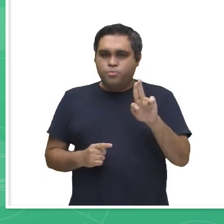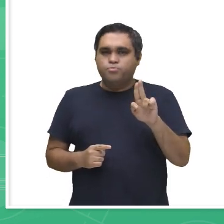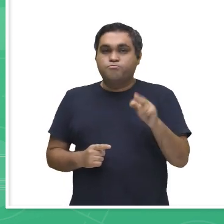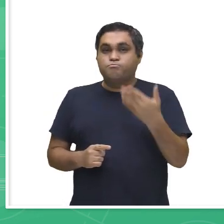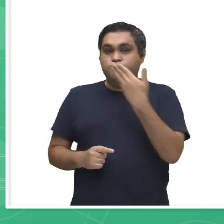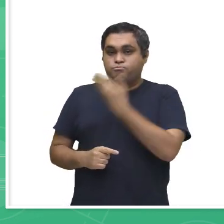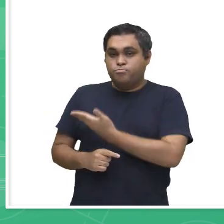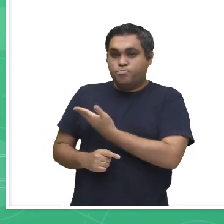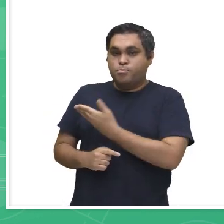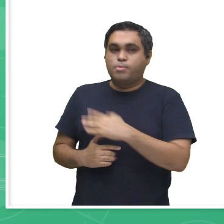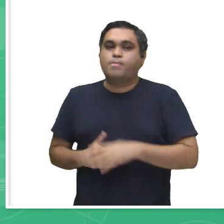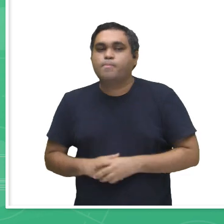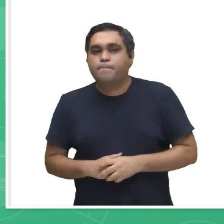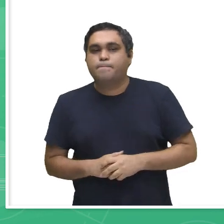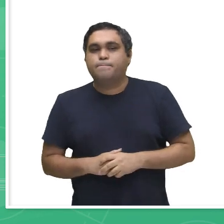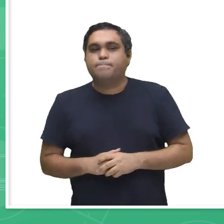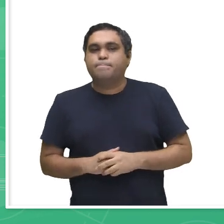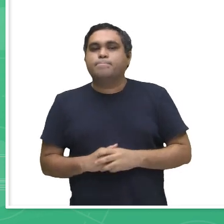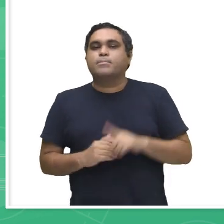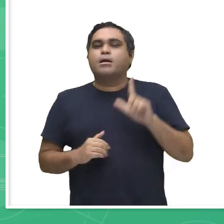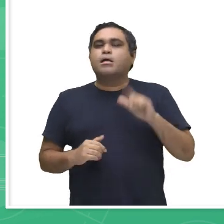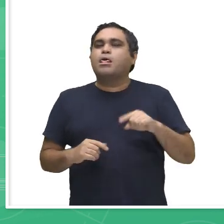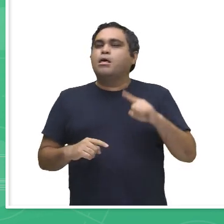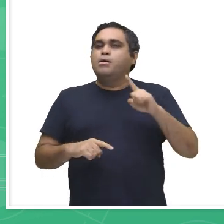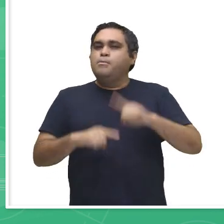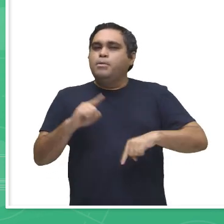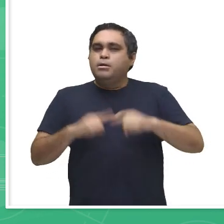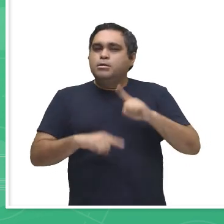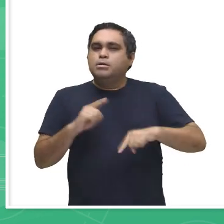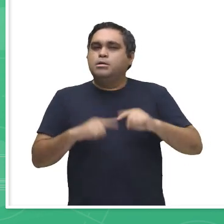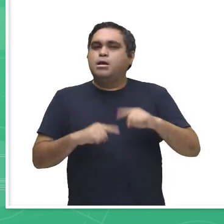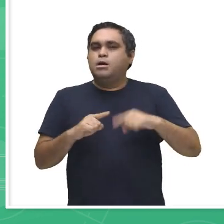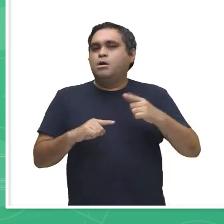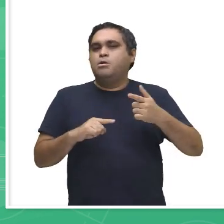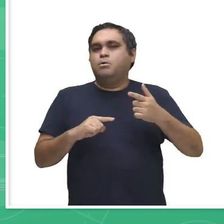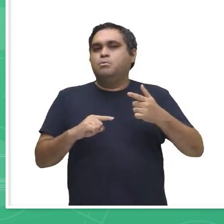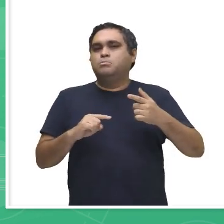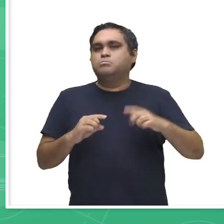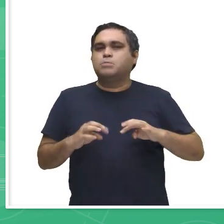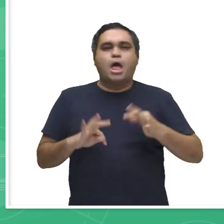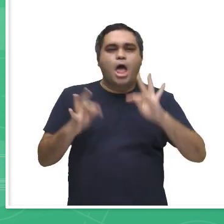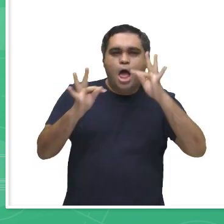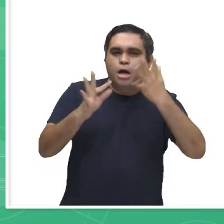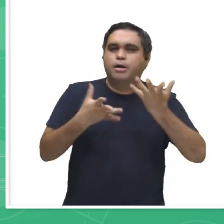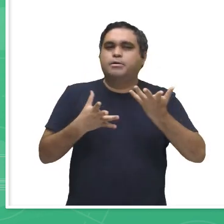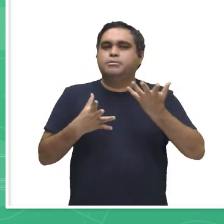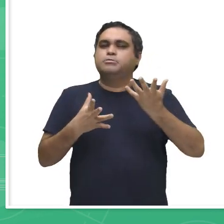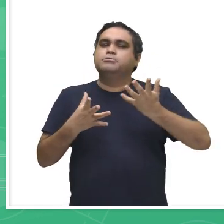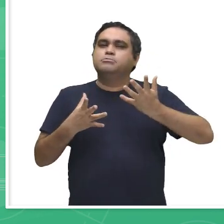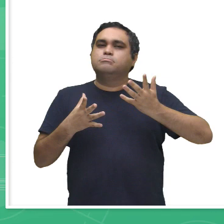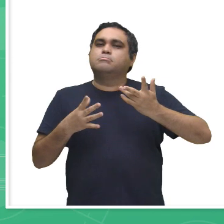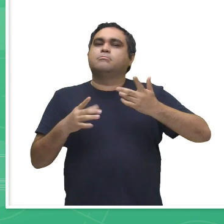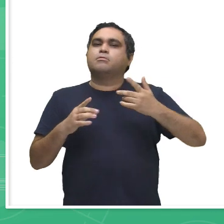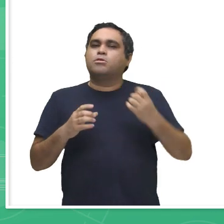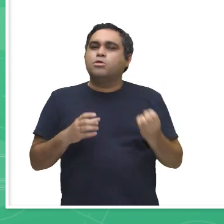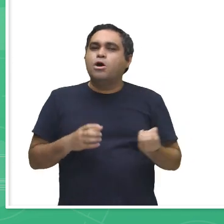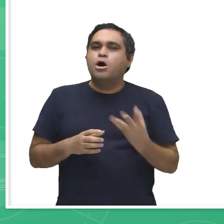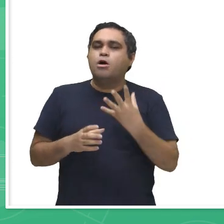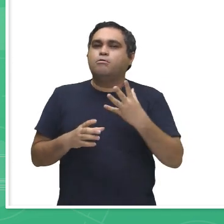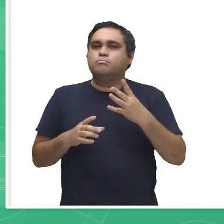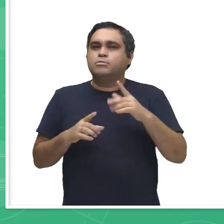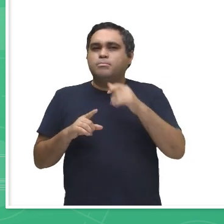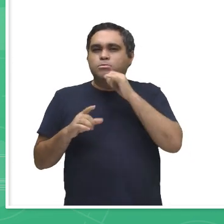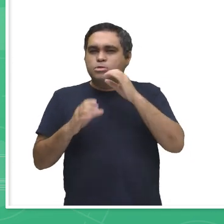né, aperfeiçoou uma série de instrumentos técnicos, como por exemplo o telescópio, e começou a observar melhor a